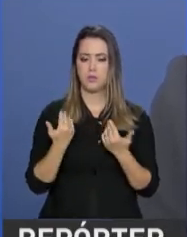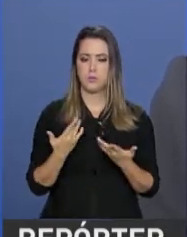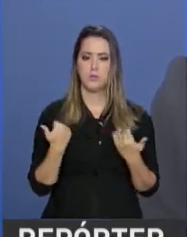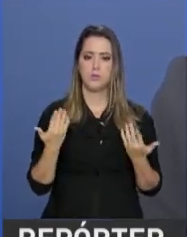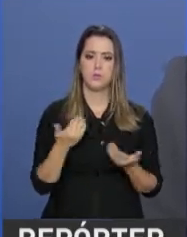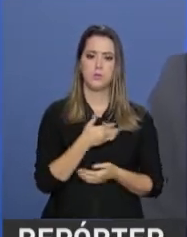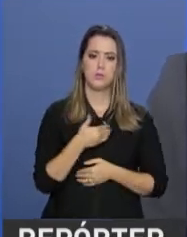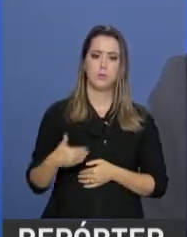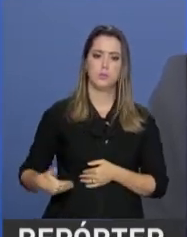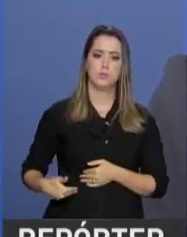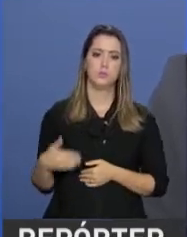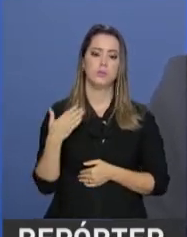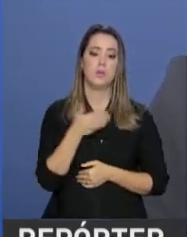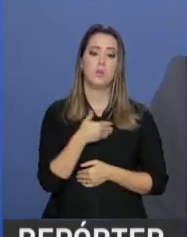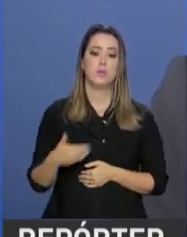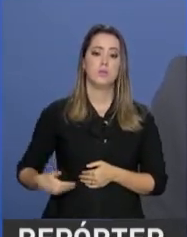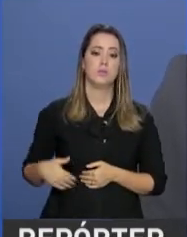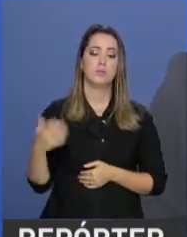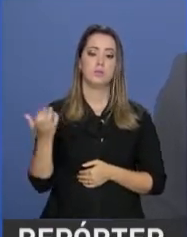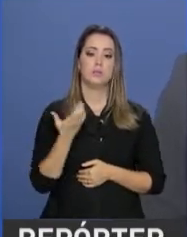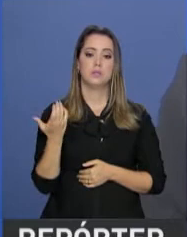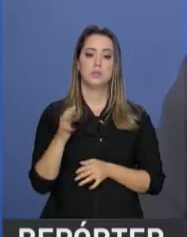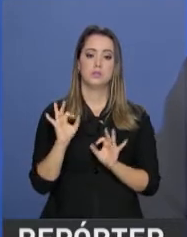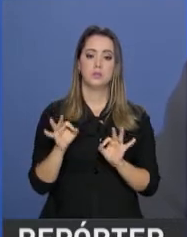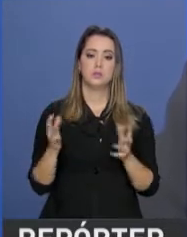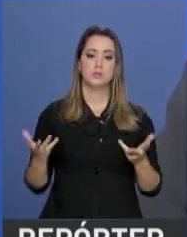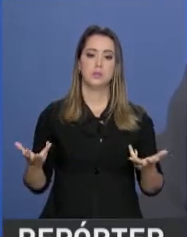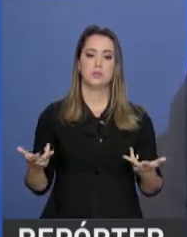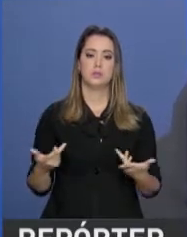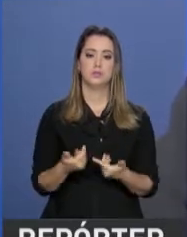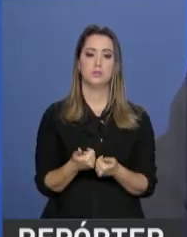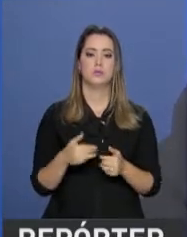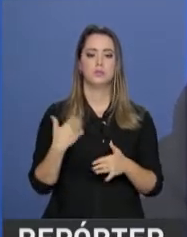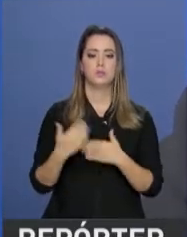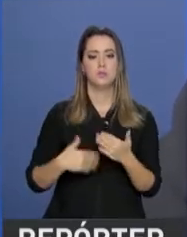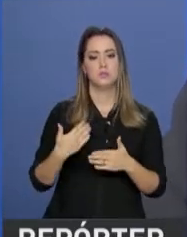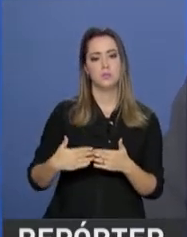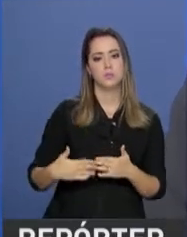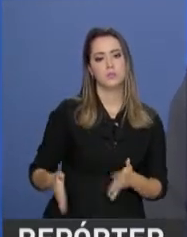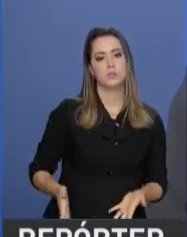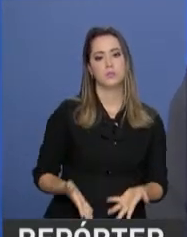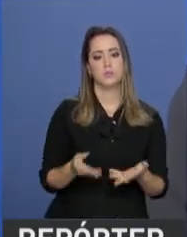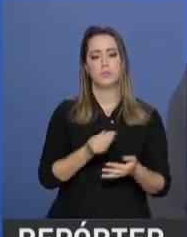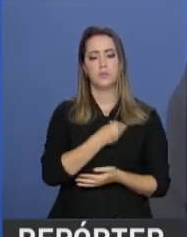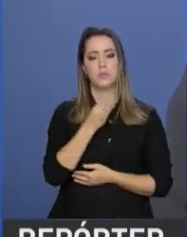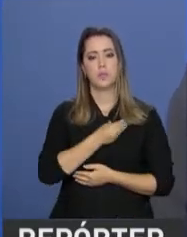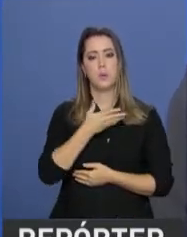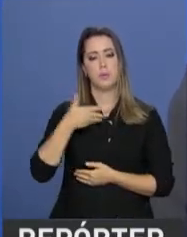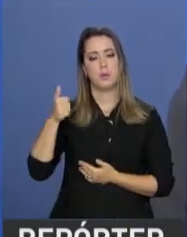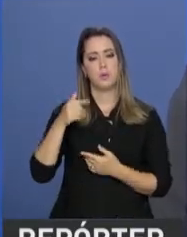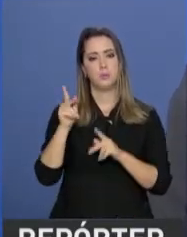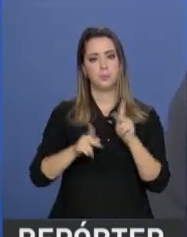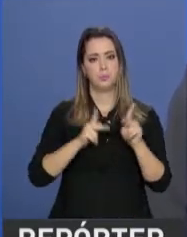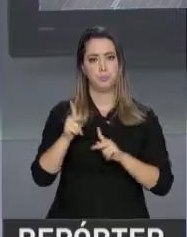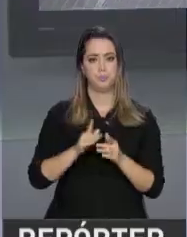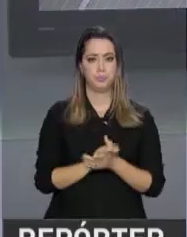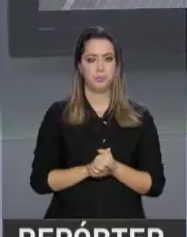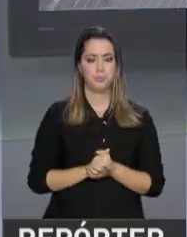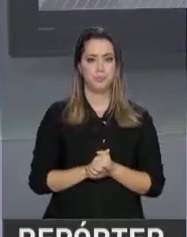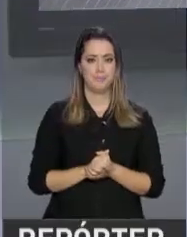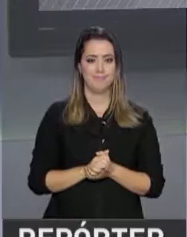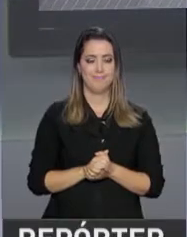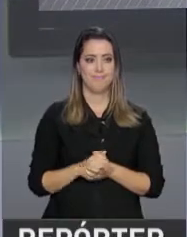estado senhoras o estado que nós queremos um estado eficiente e que promove o bem-estar da população